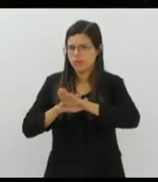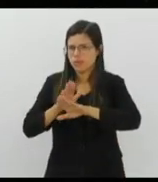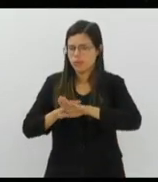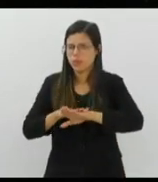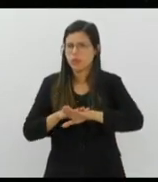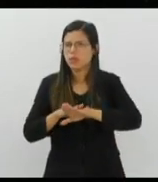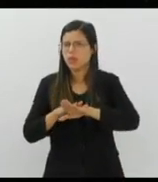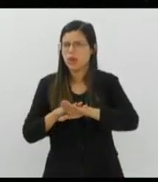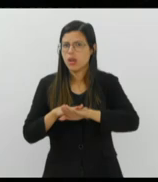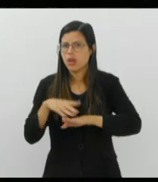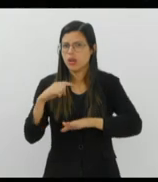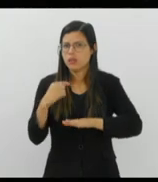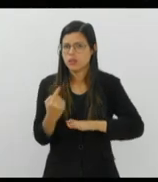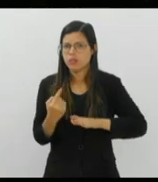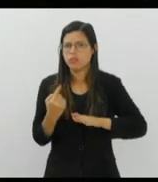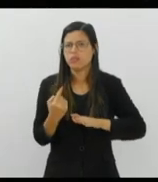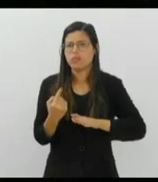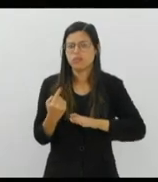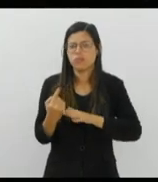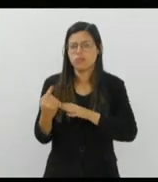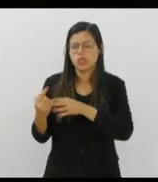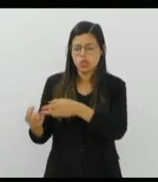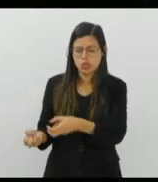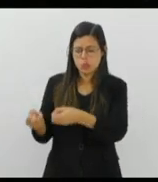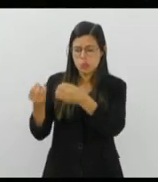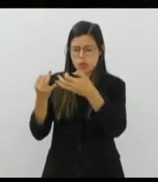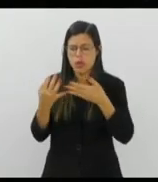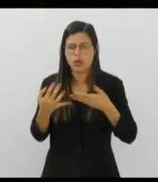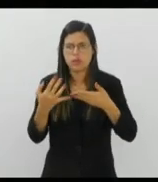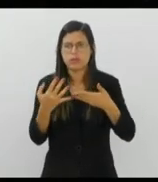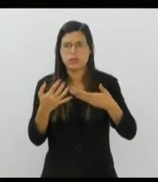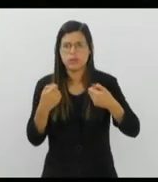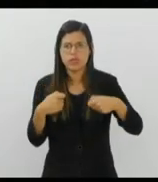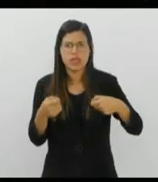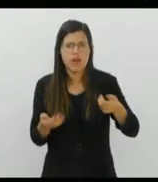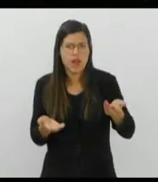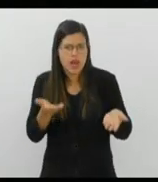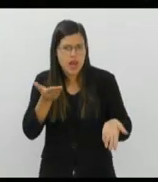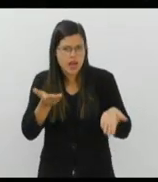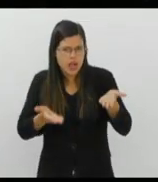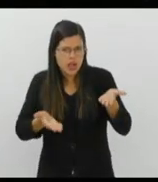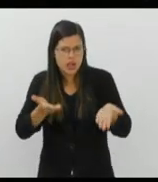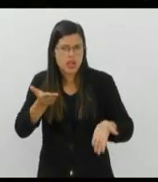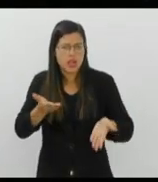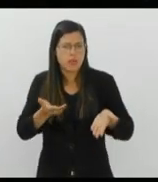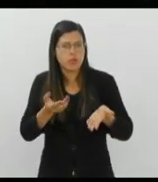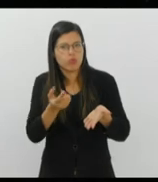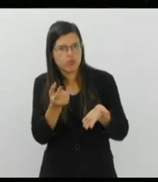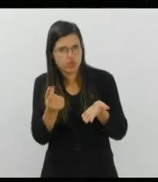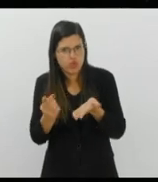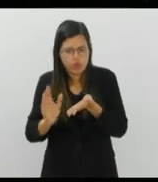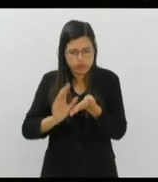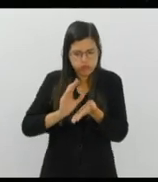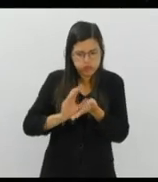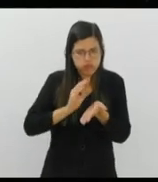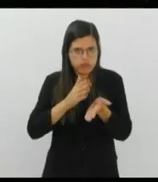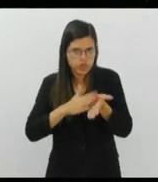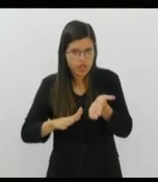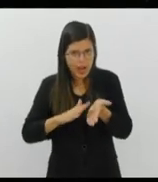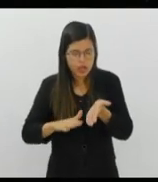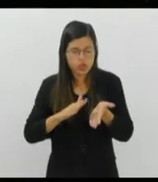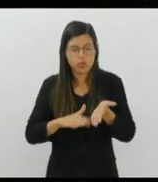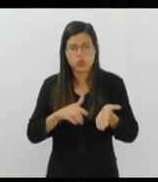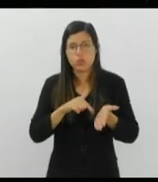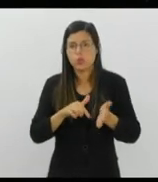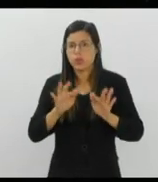fomos informados que era para ter esse equilíbrio aparente de receita e despesa e que,